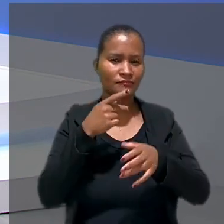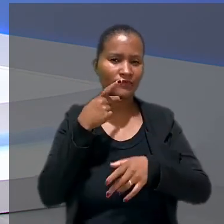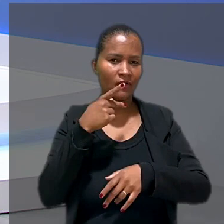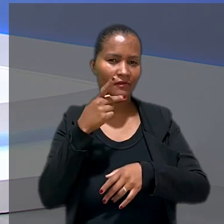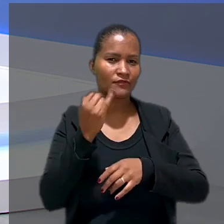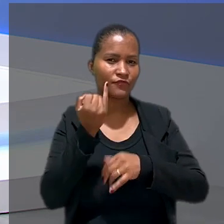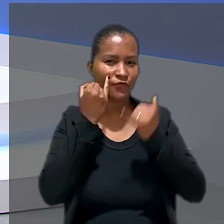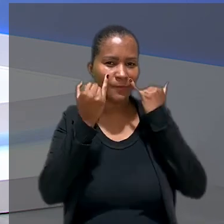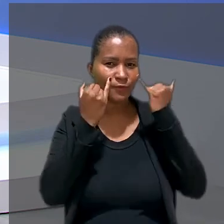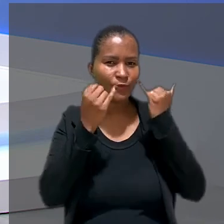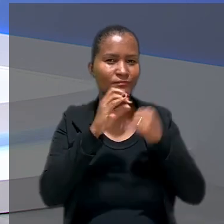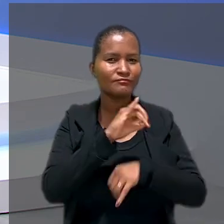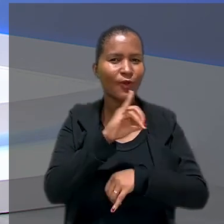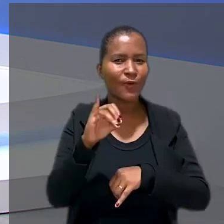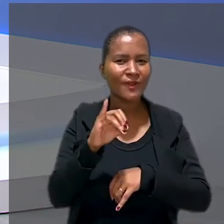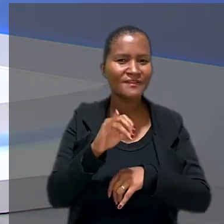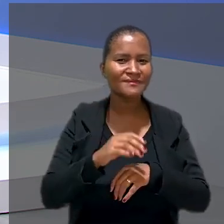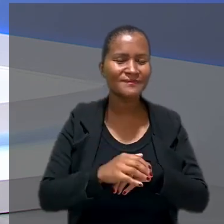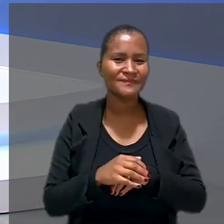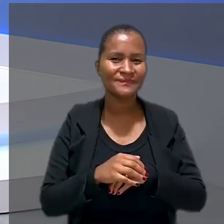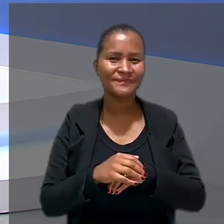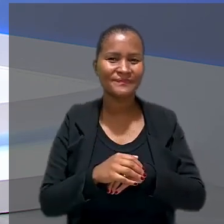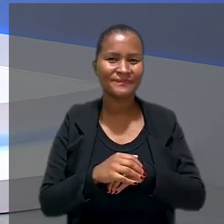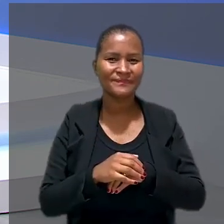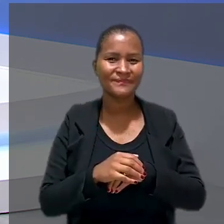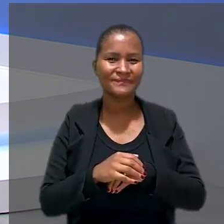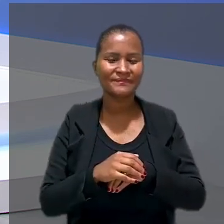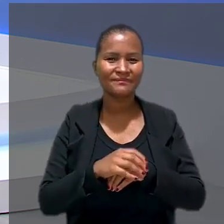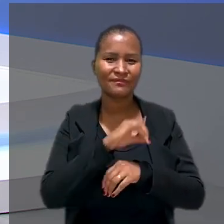traz as informações. Oi, Daniel.